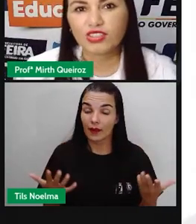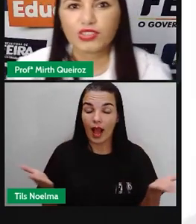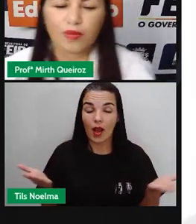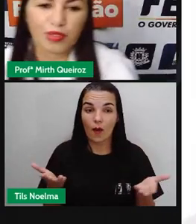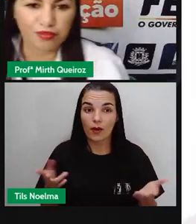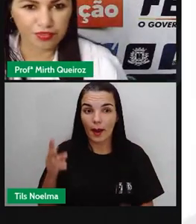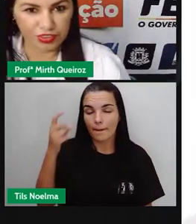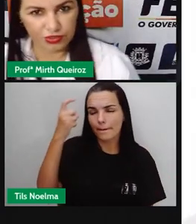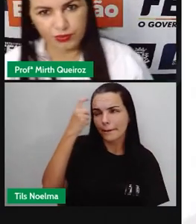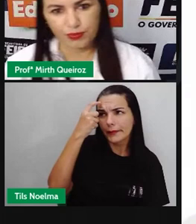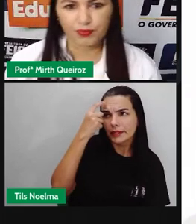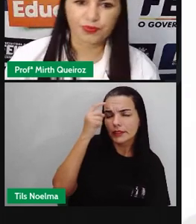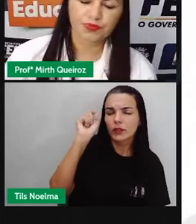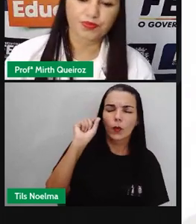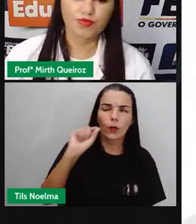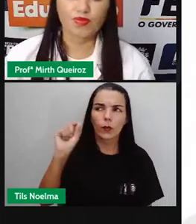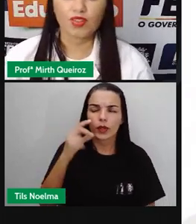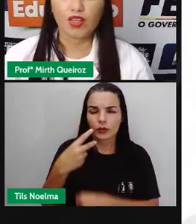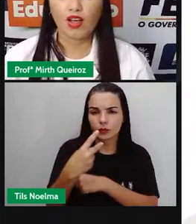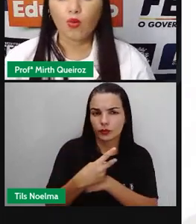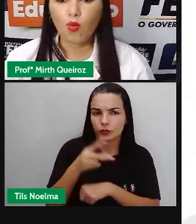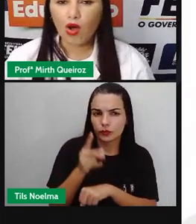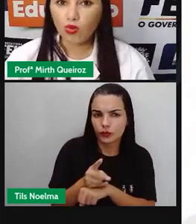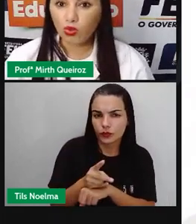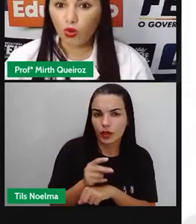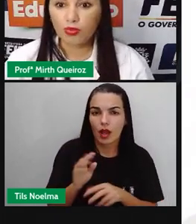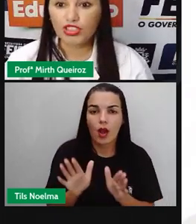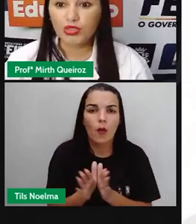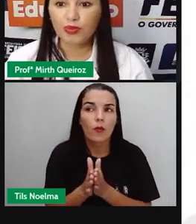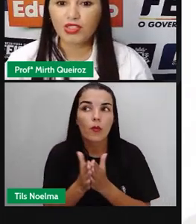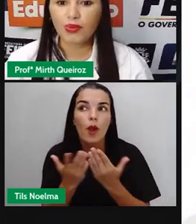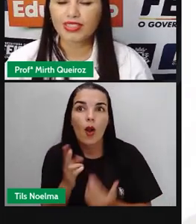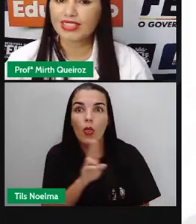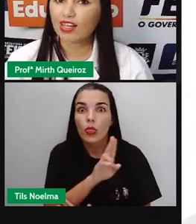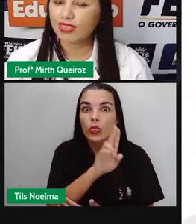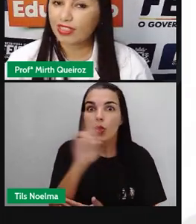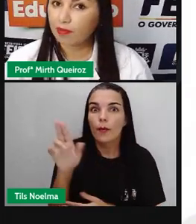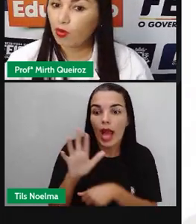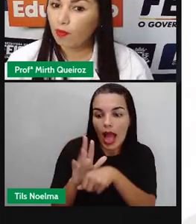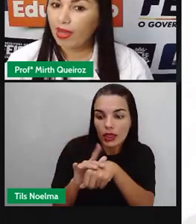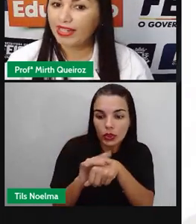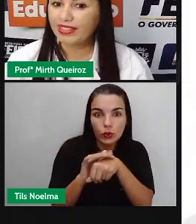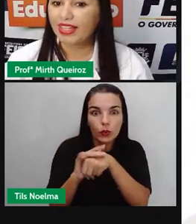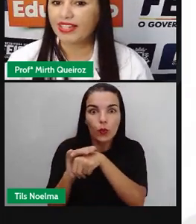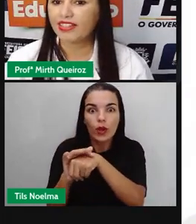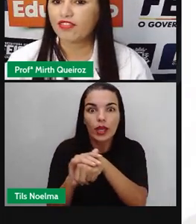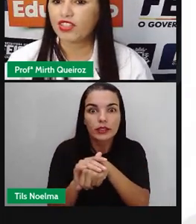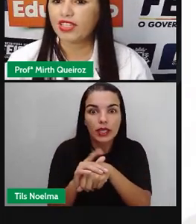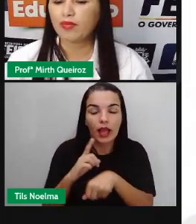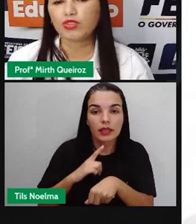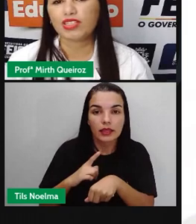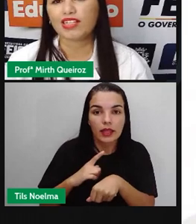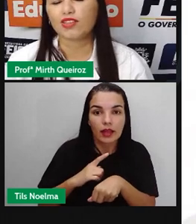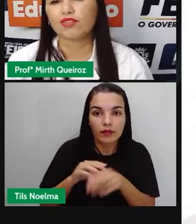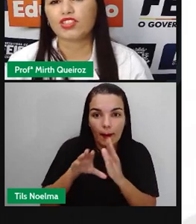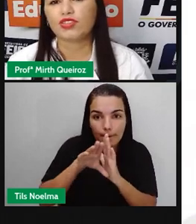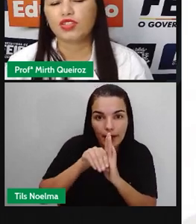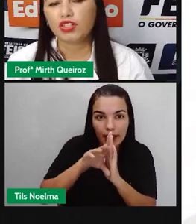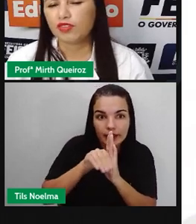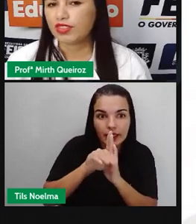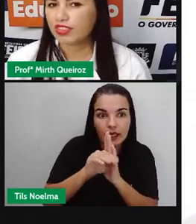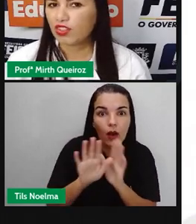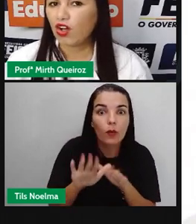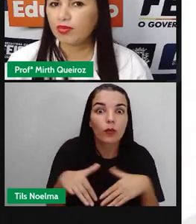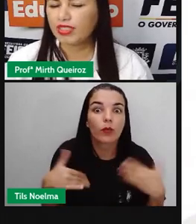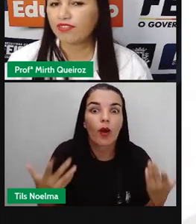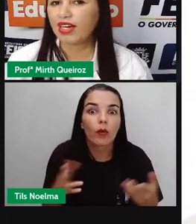refletindo sobre o vídeo em qual o nome de uma doença causada por bactéria que foi demonstrada